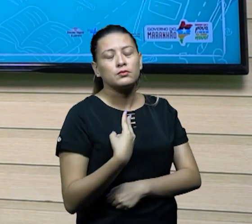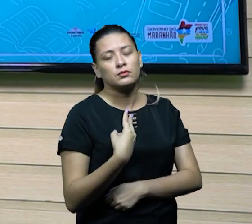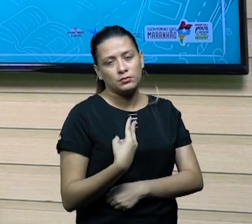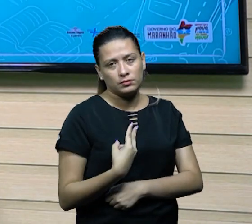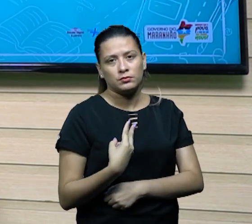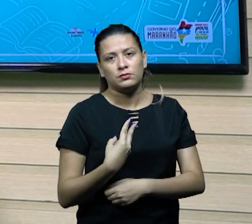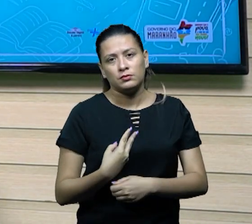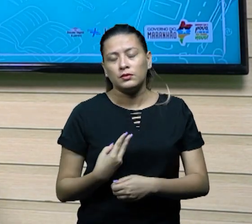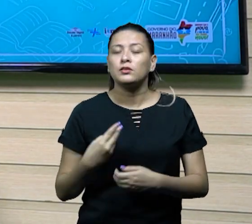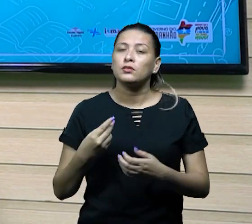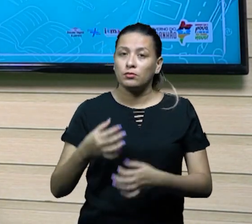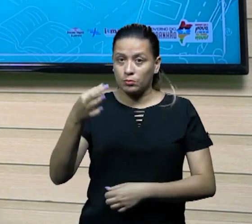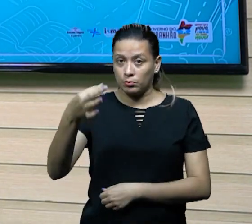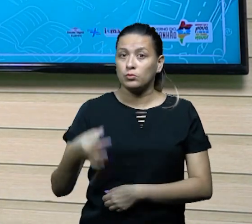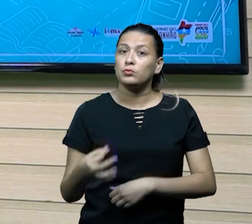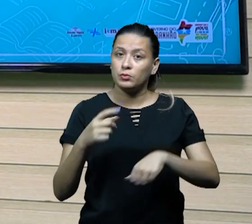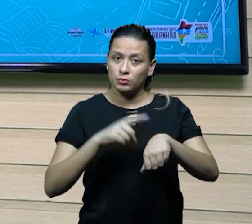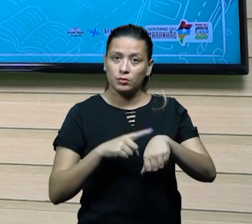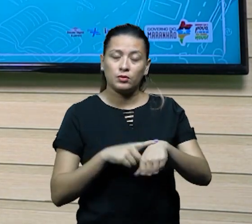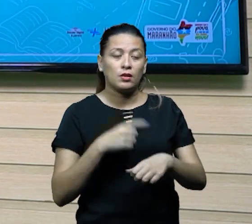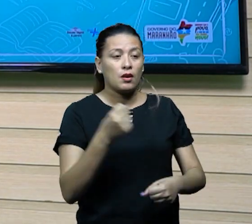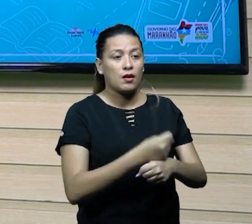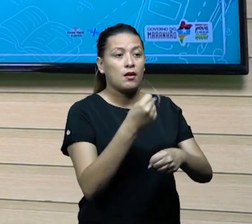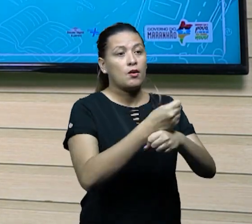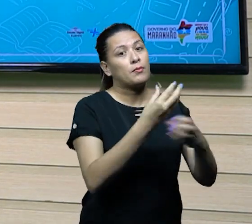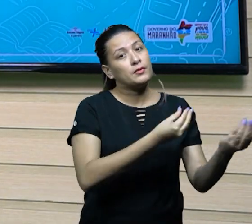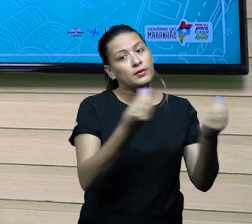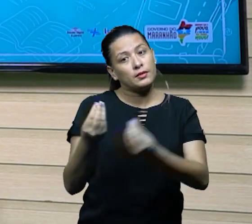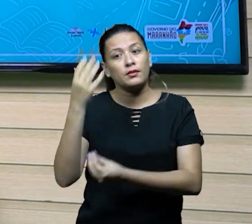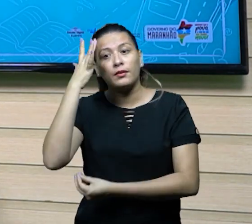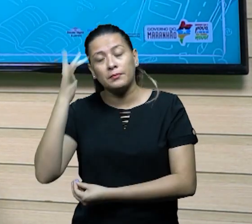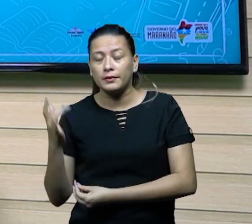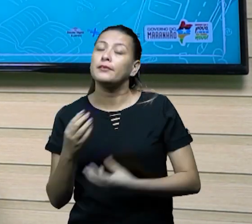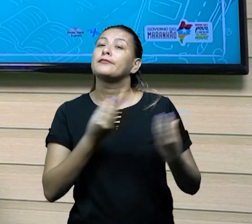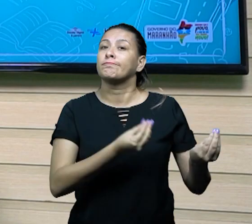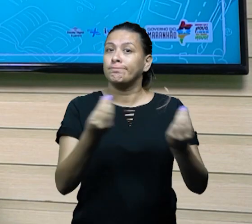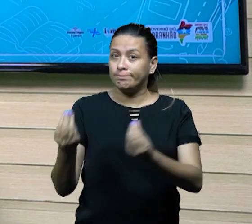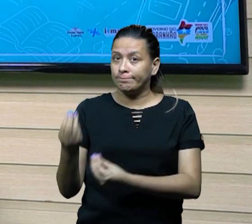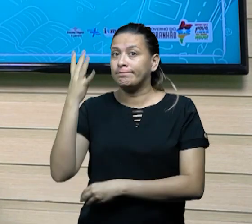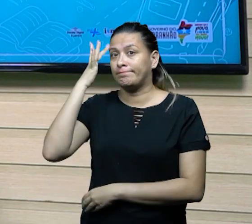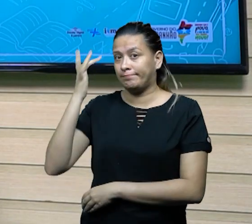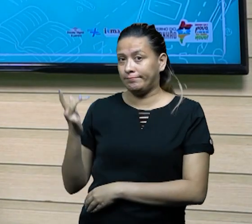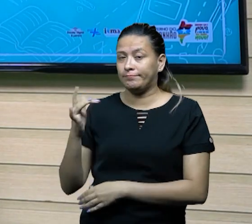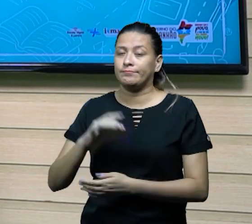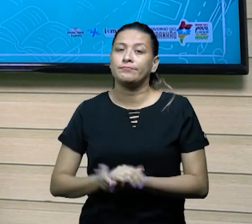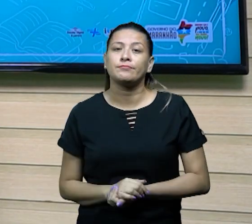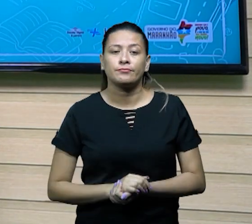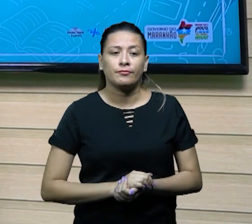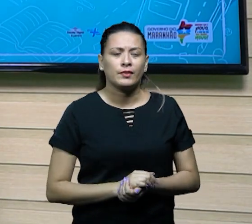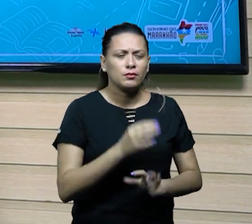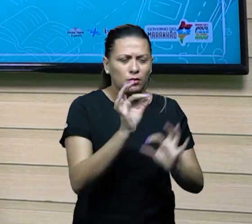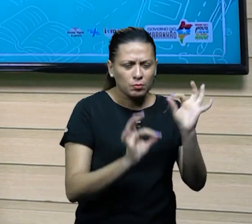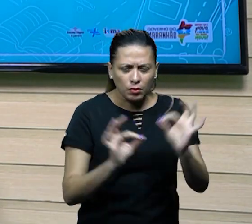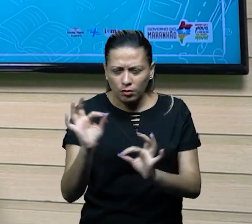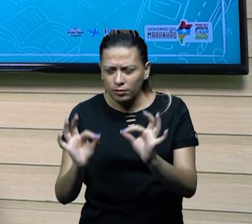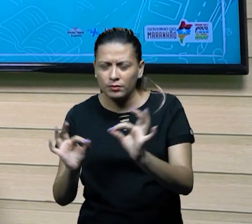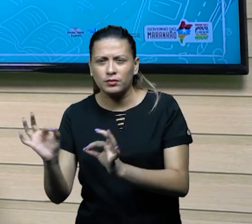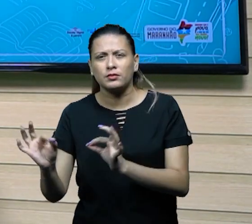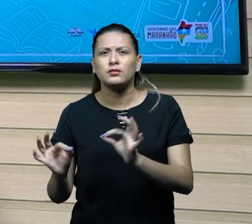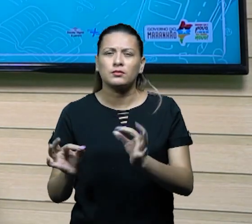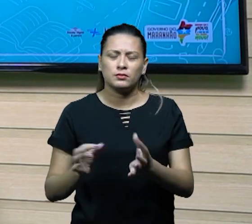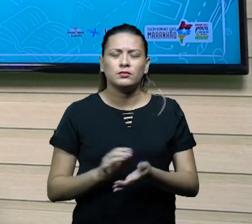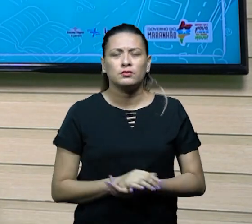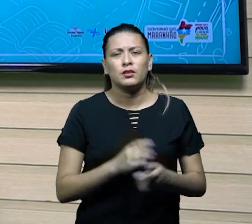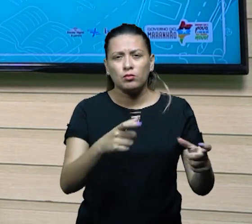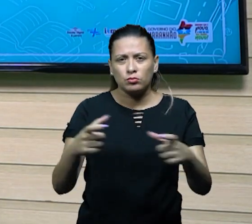Está programado para terça, vamos fazer na terça. São 2 horas de relógio, vamos fazer em 2 horas de relógio. Olha, a obra tem que ser entregue amanhã, vamos